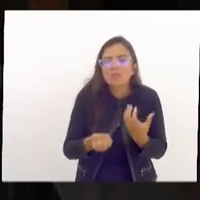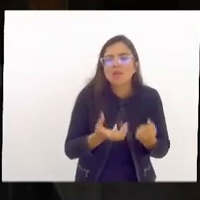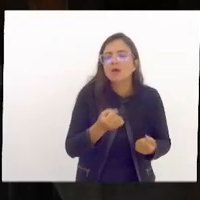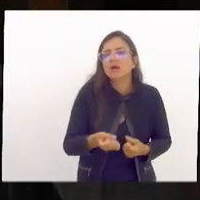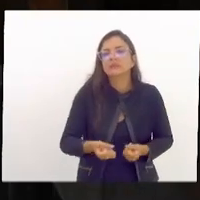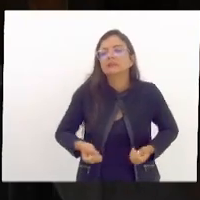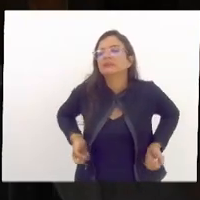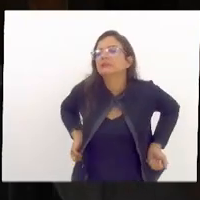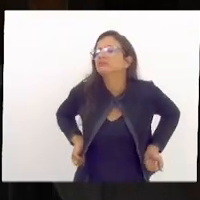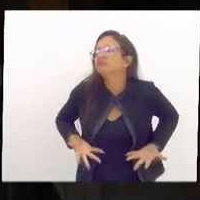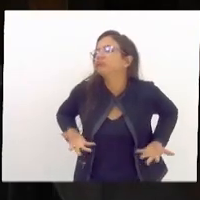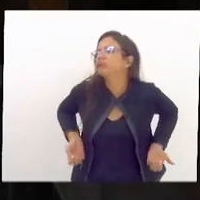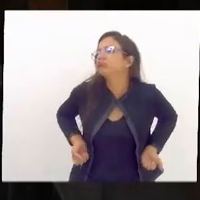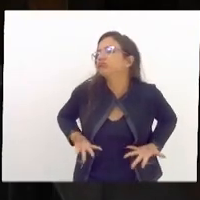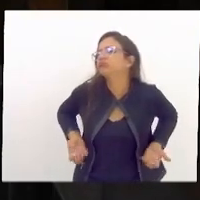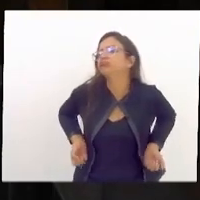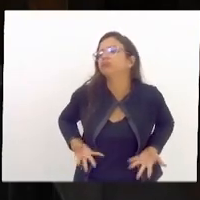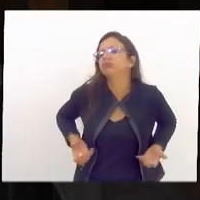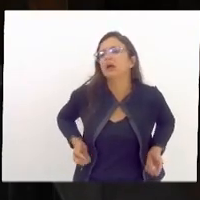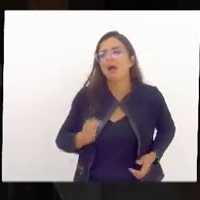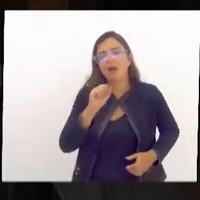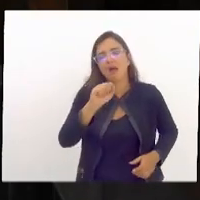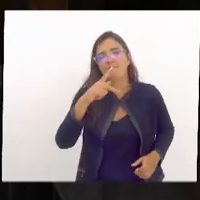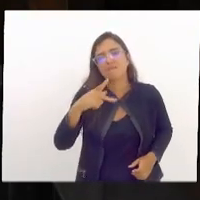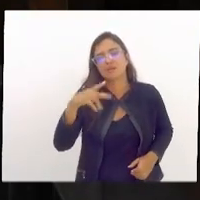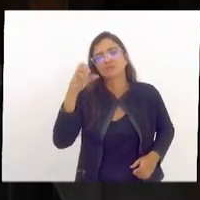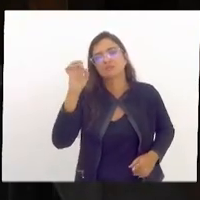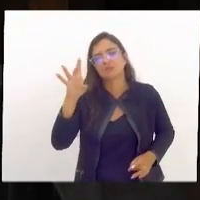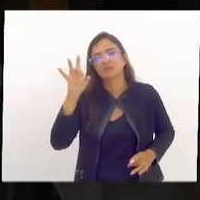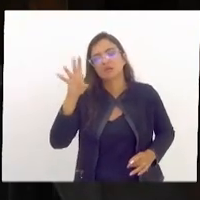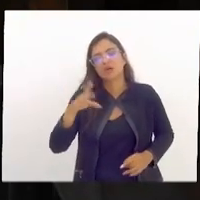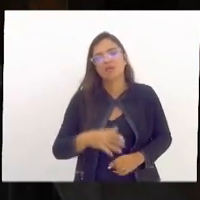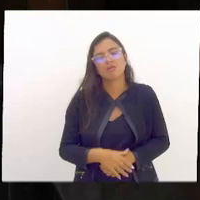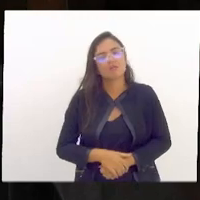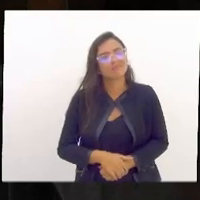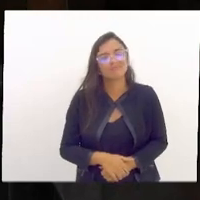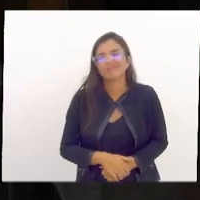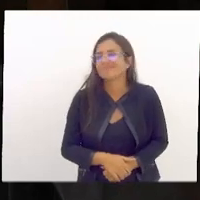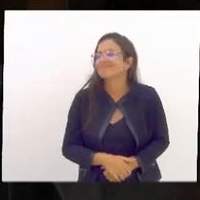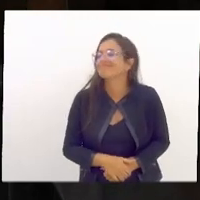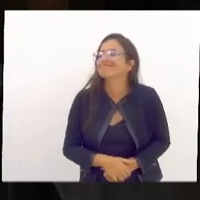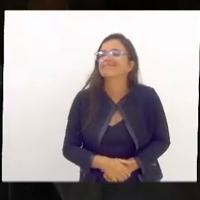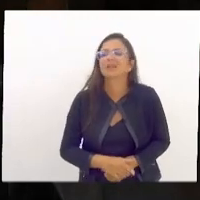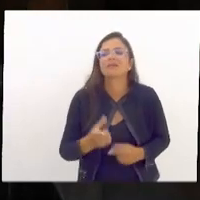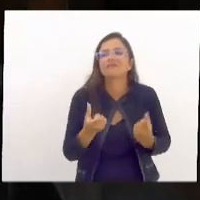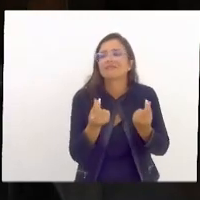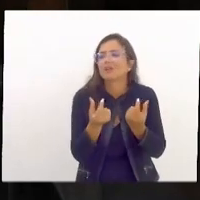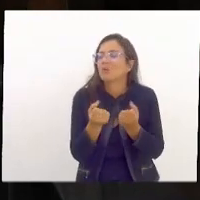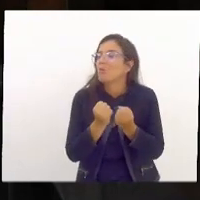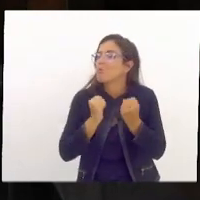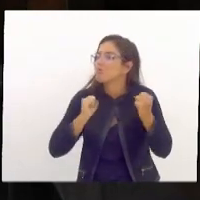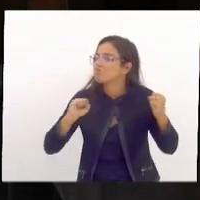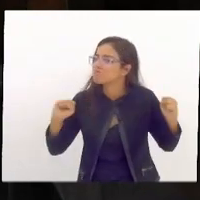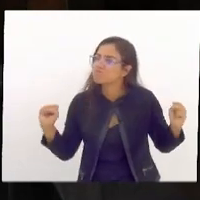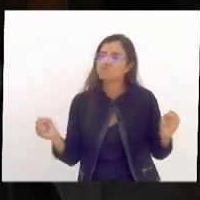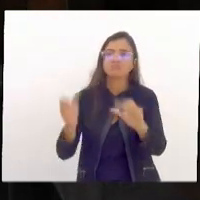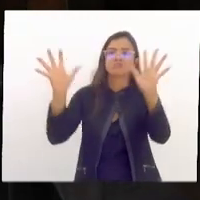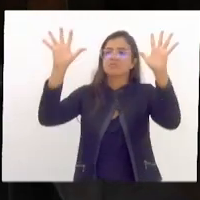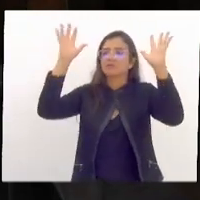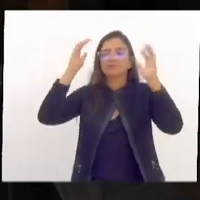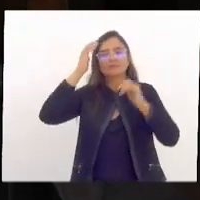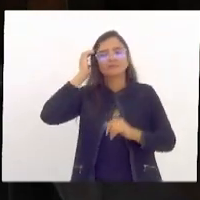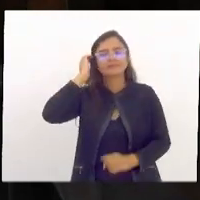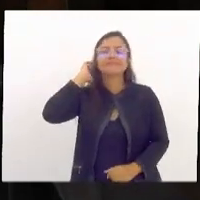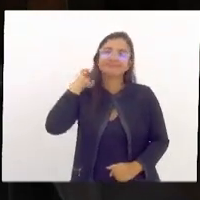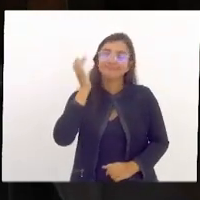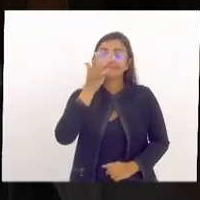regime de aposentadoria especial alcance um valor enorme. Me parece, por